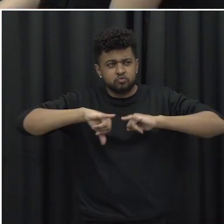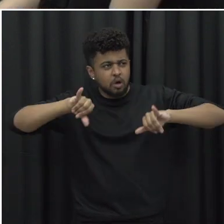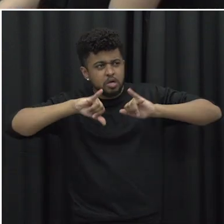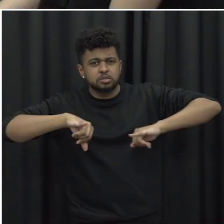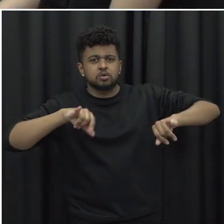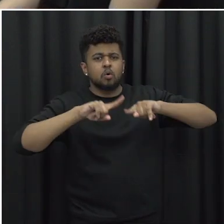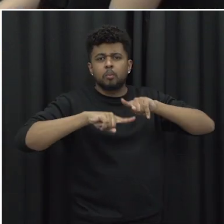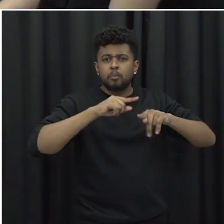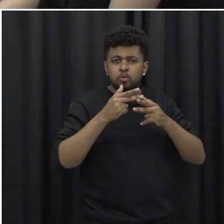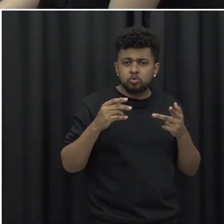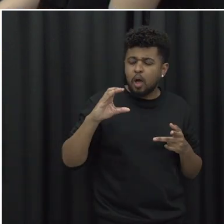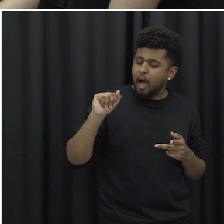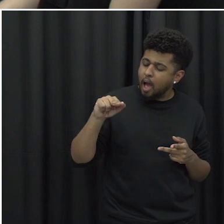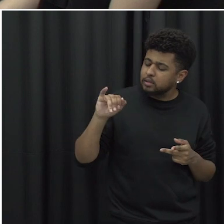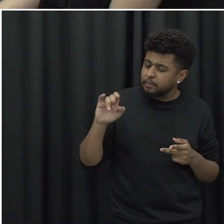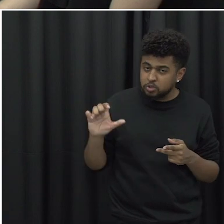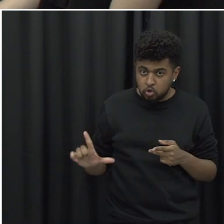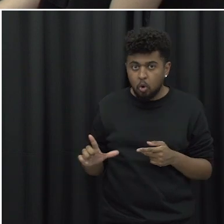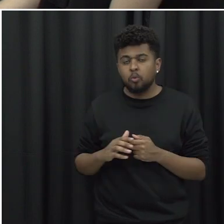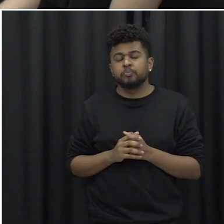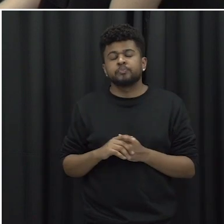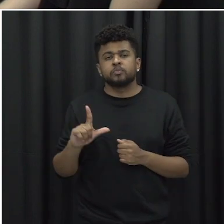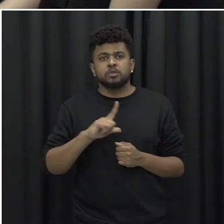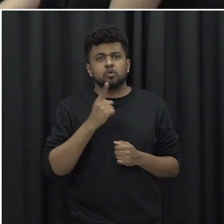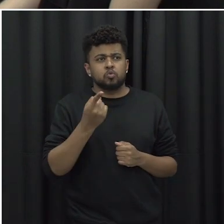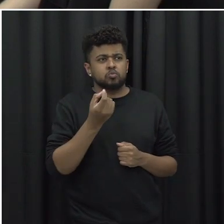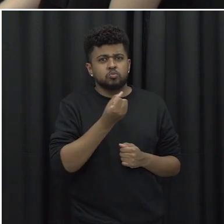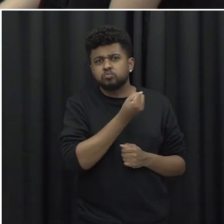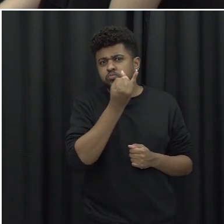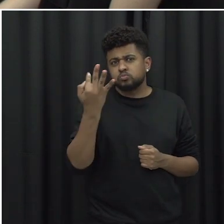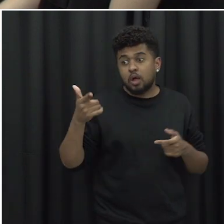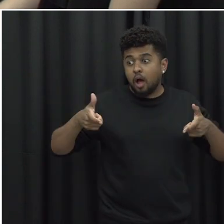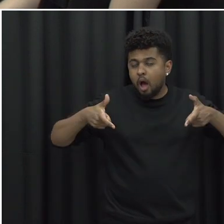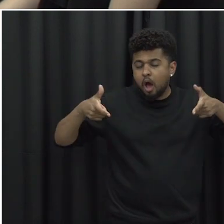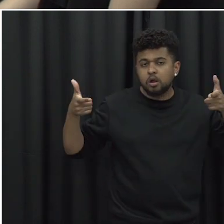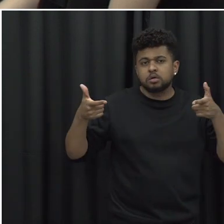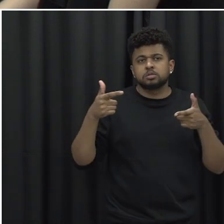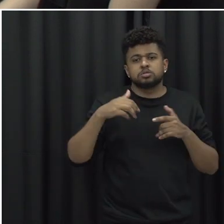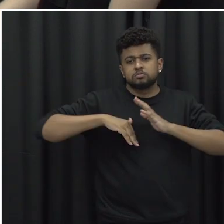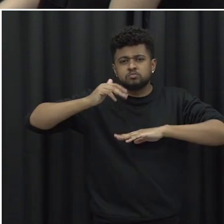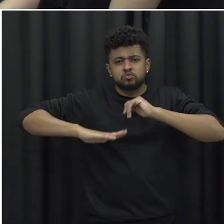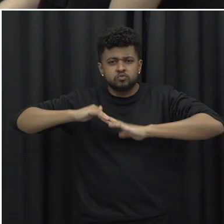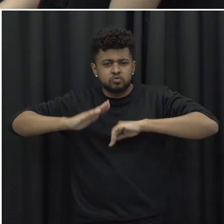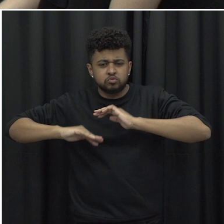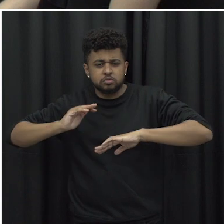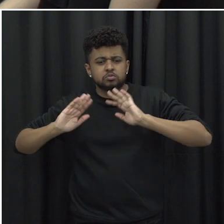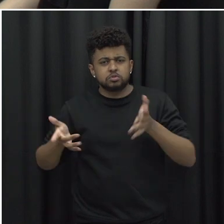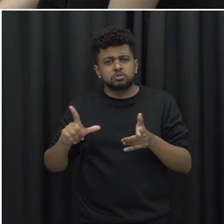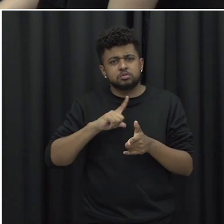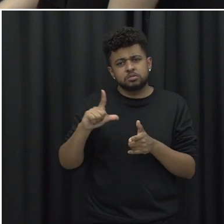de profissionais que foram assistir o evento, tudo. Eu participei como palestrante e foram assistir porque queriam conhecer,